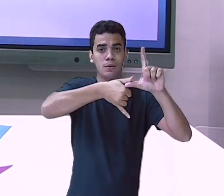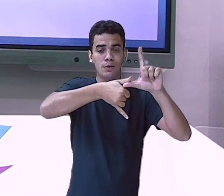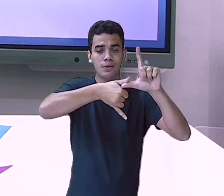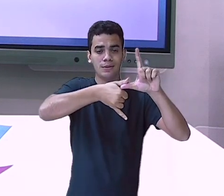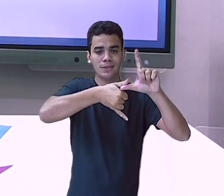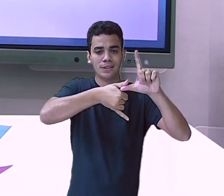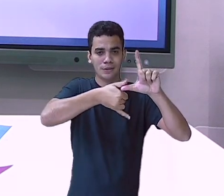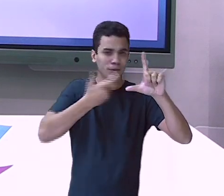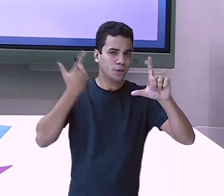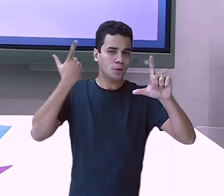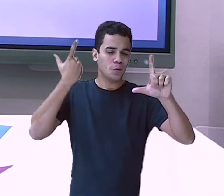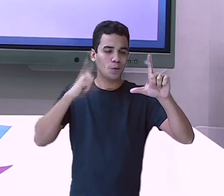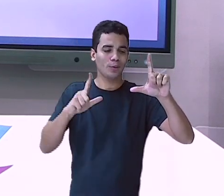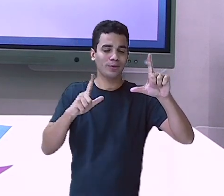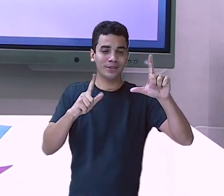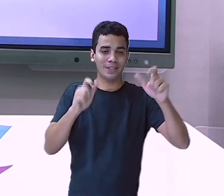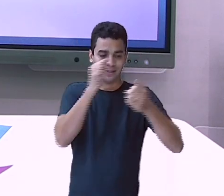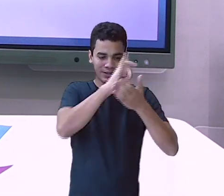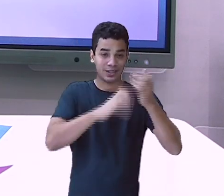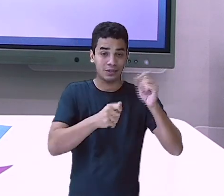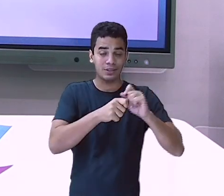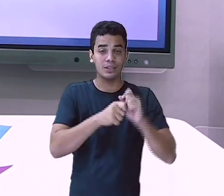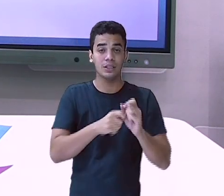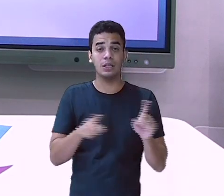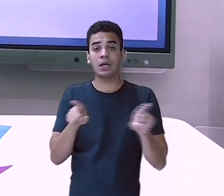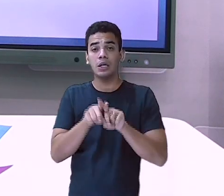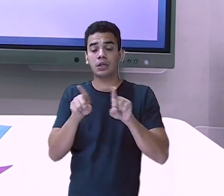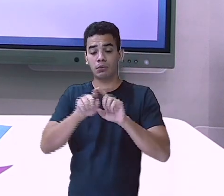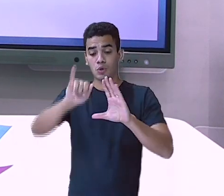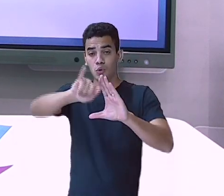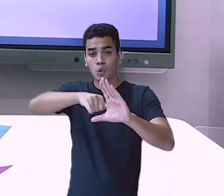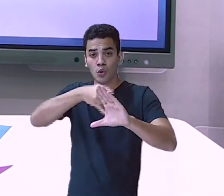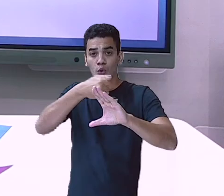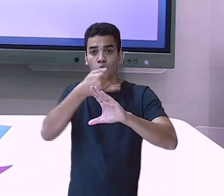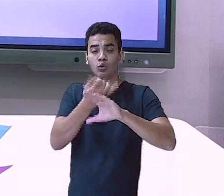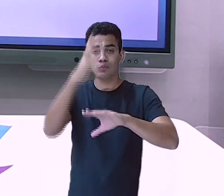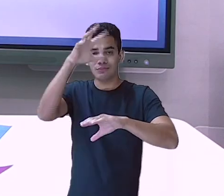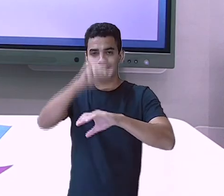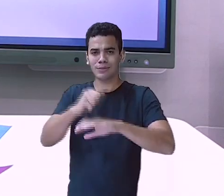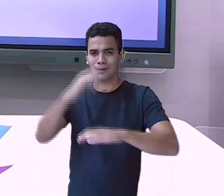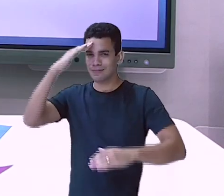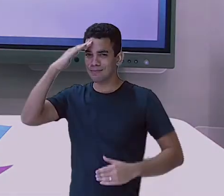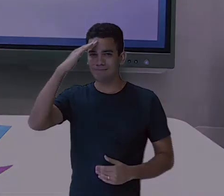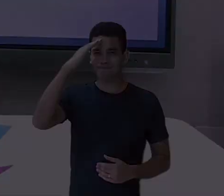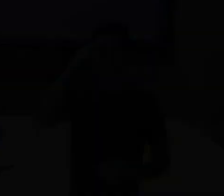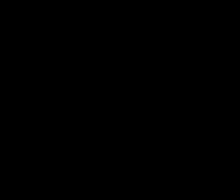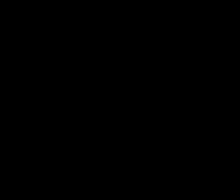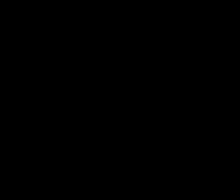canto da tela. Se inscreva também no nosso canal do YouTube. Até a próxima!